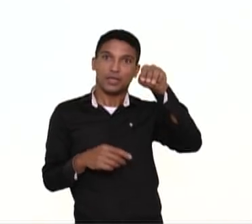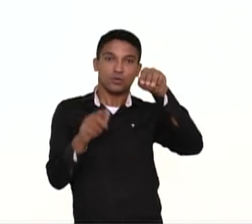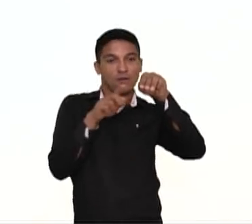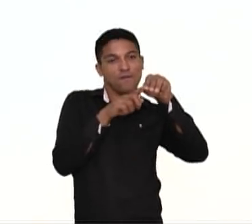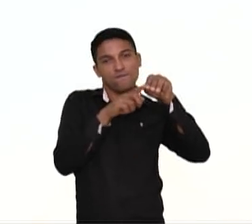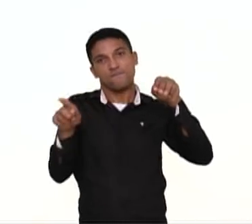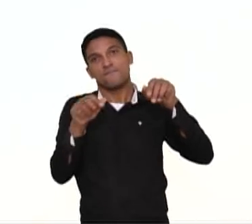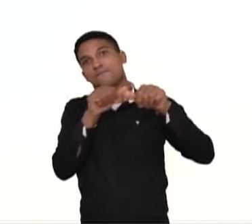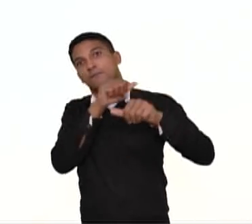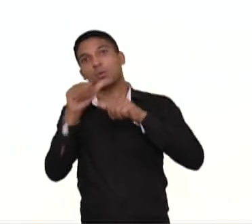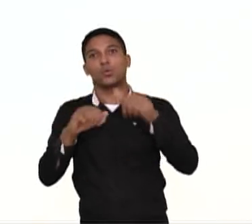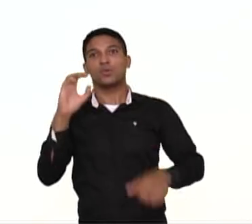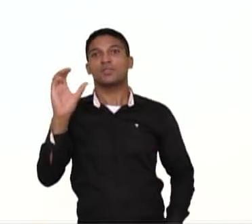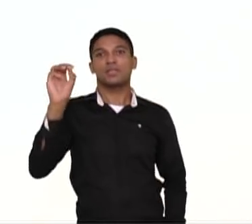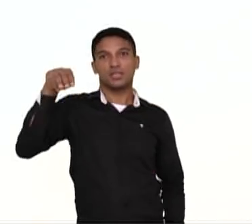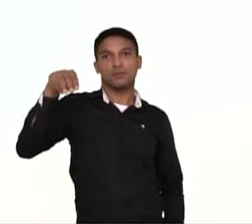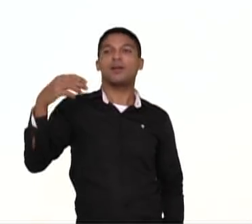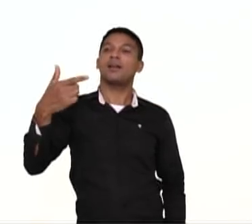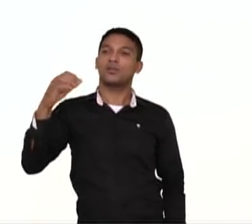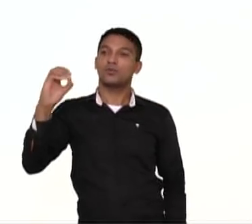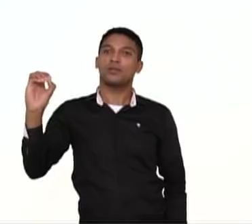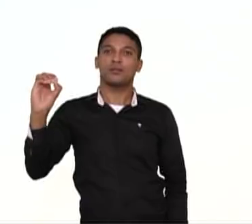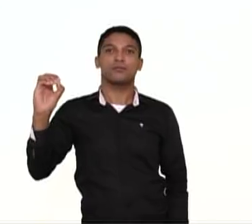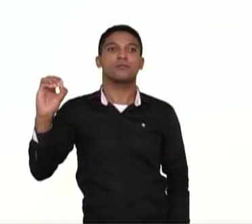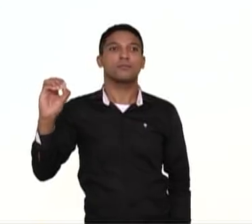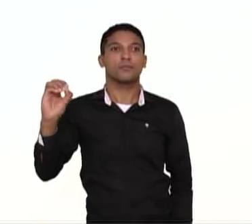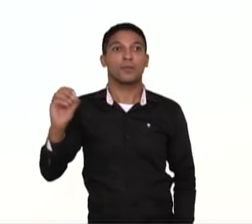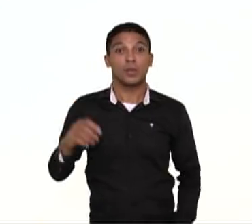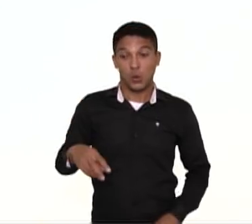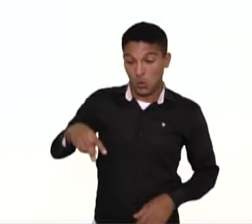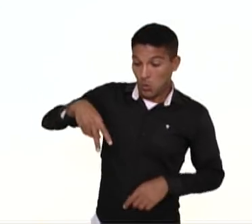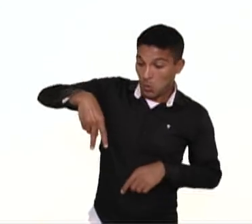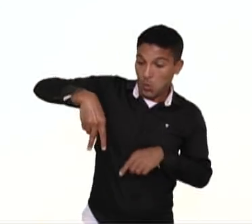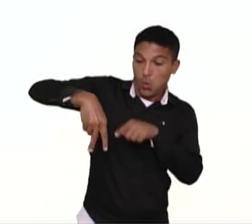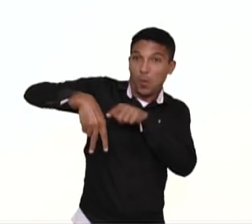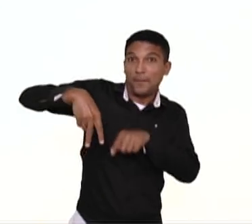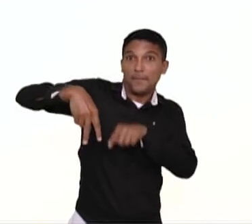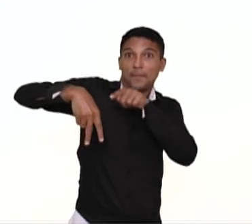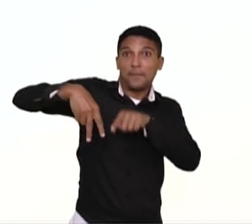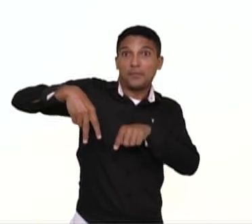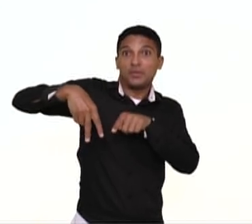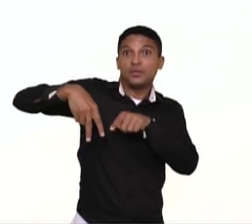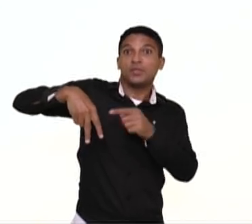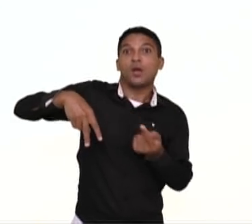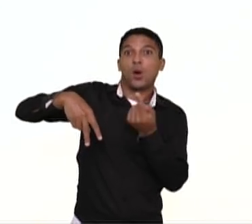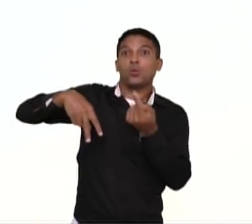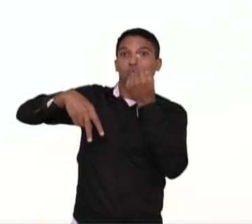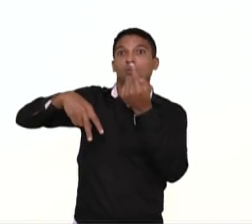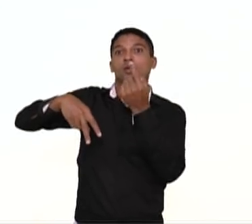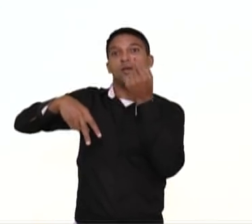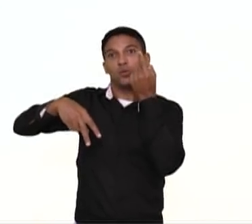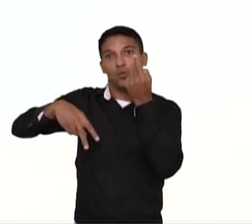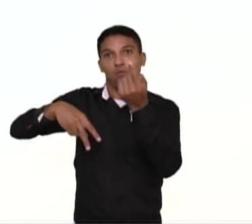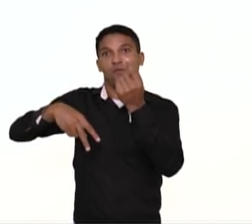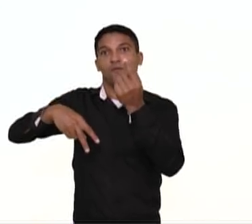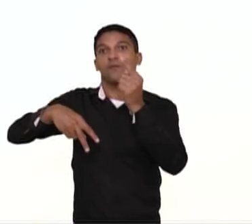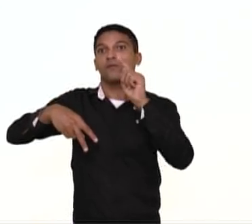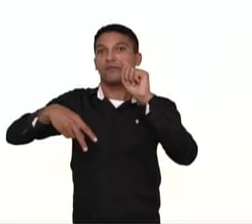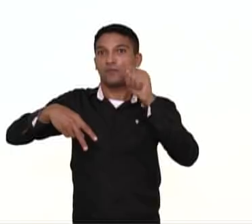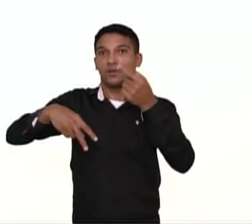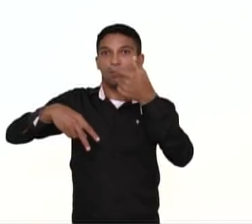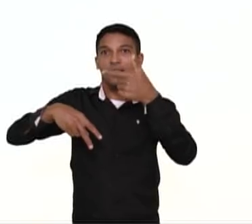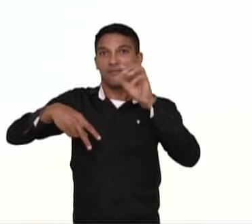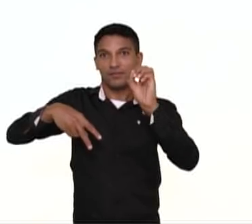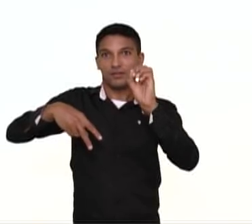A altura do menino, 120 centímetros, e eu tenho a sombra do menino por 20 centímetros, ok?